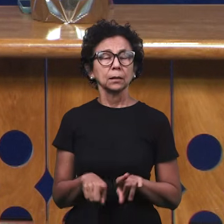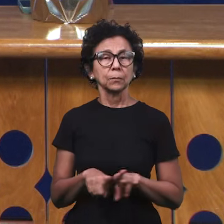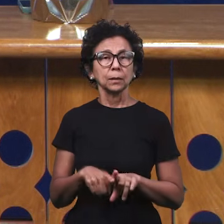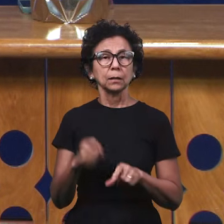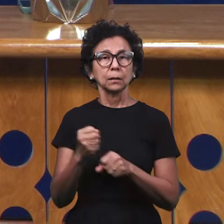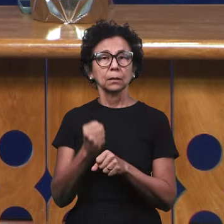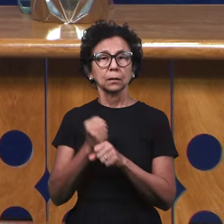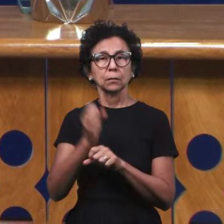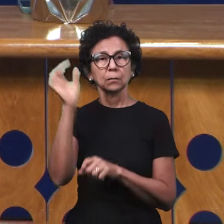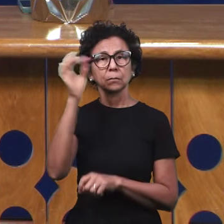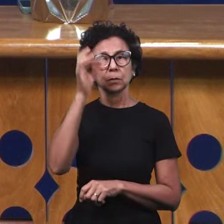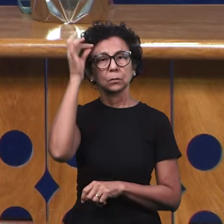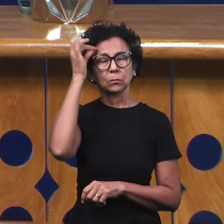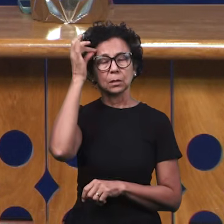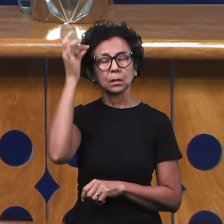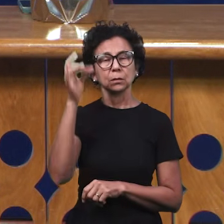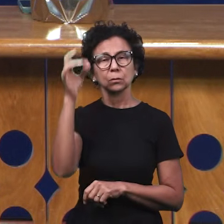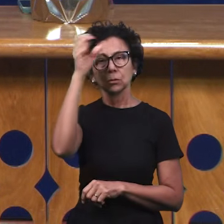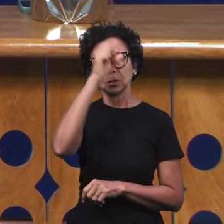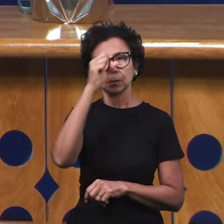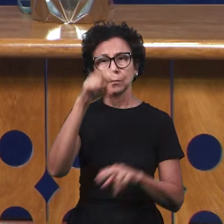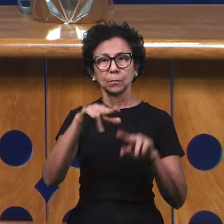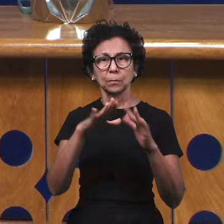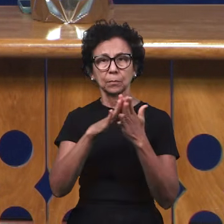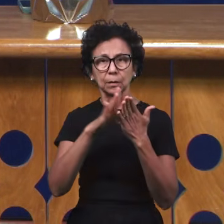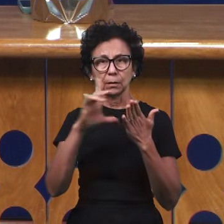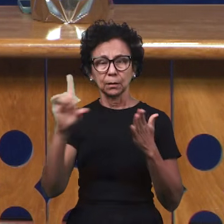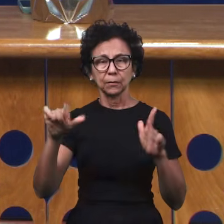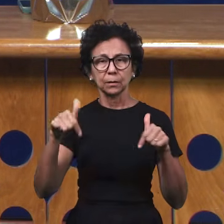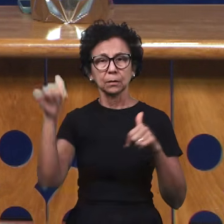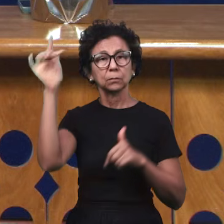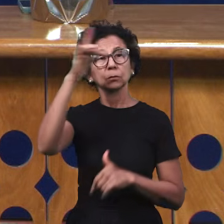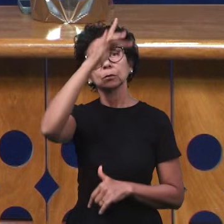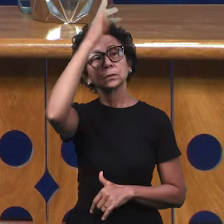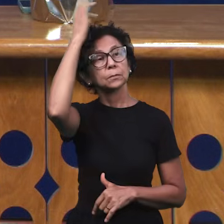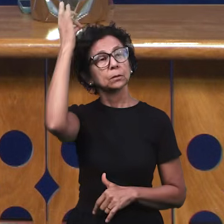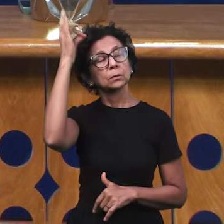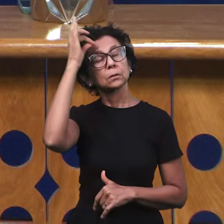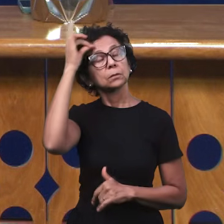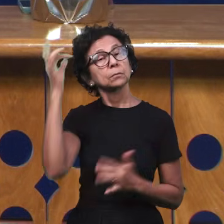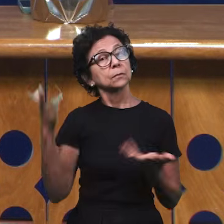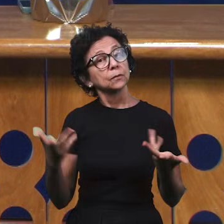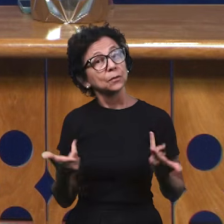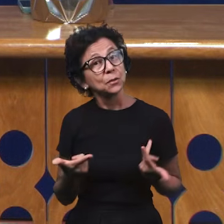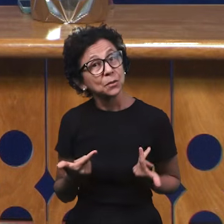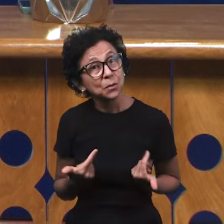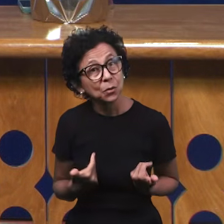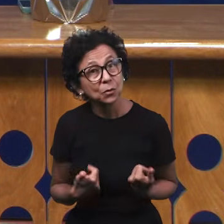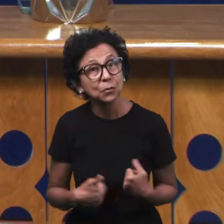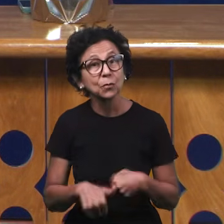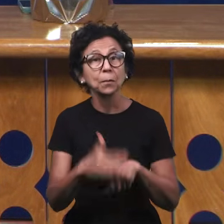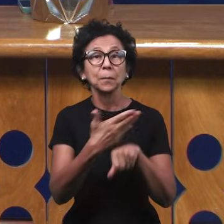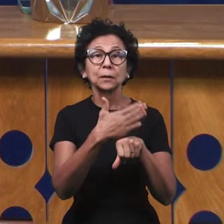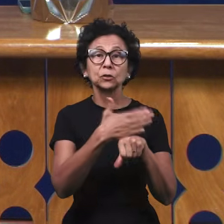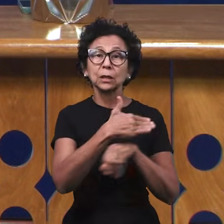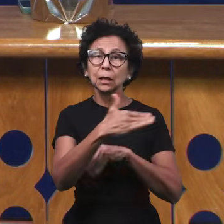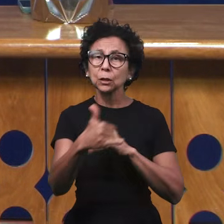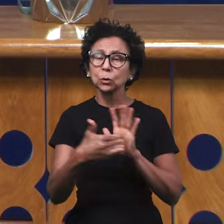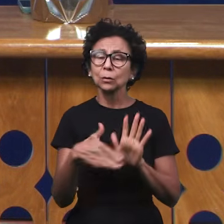obra, por meio da palavra, por meio da operação do Espírito Santo, é algo muito valioso. Nós vamos aplicar em tudo na nossa